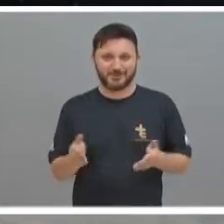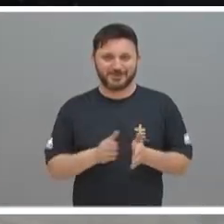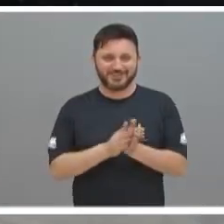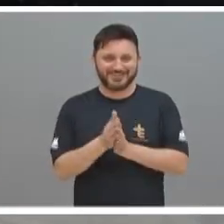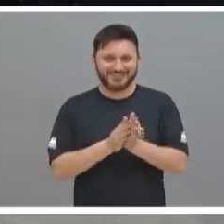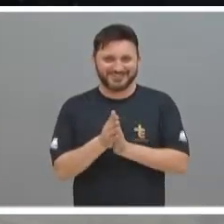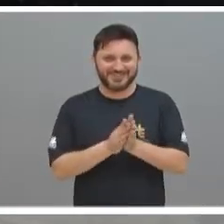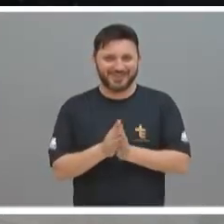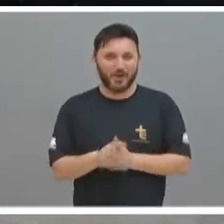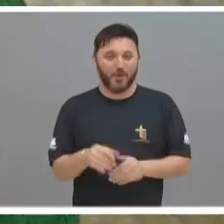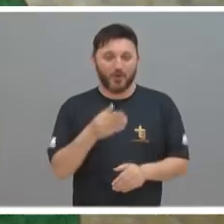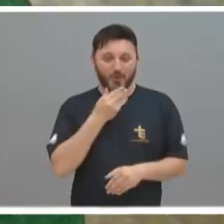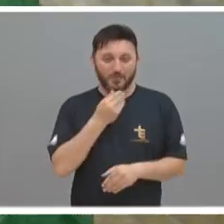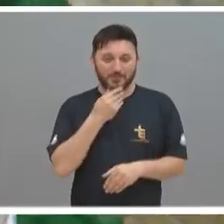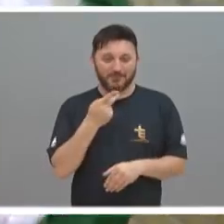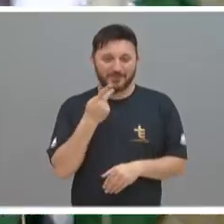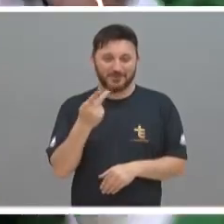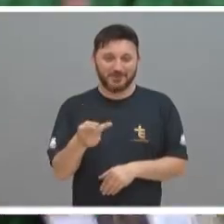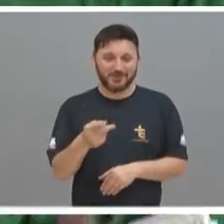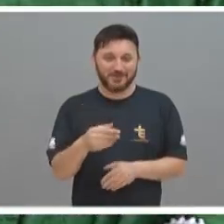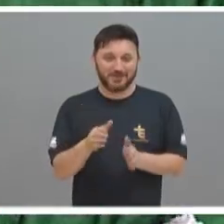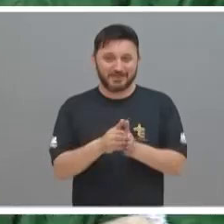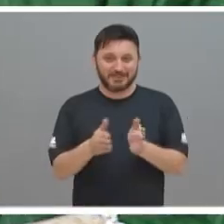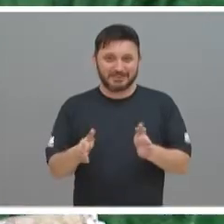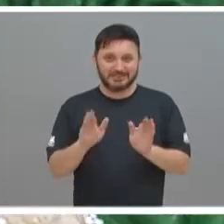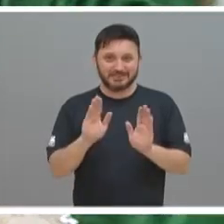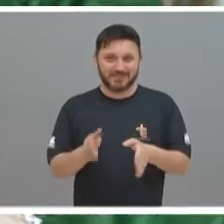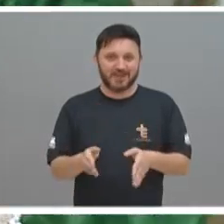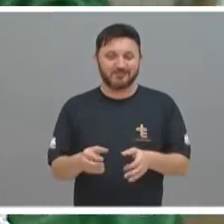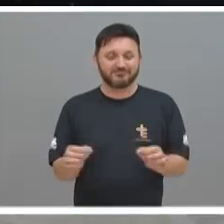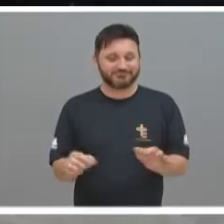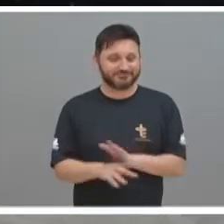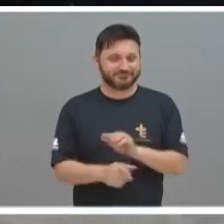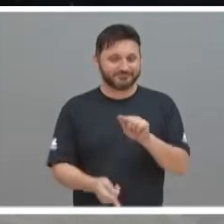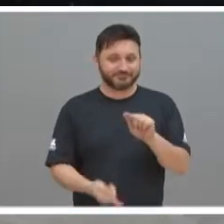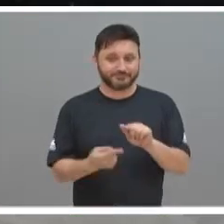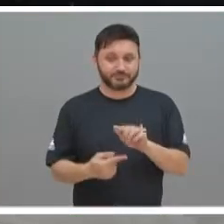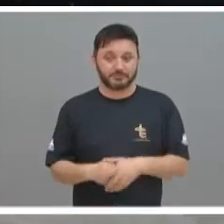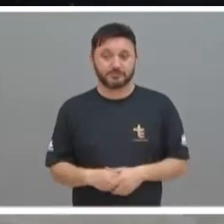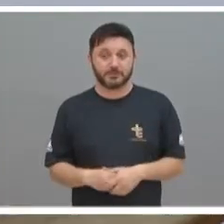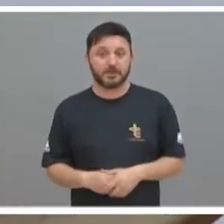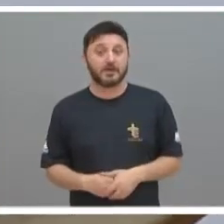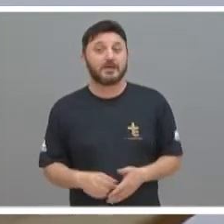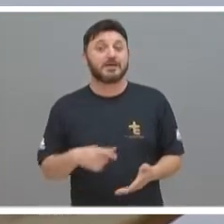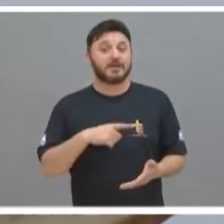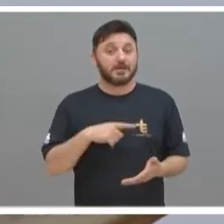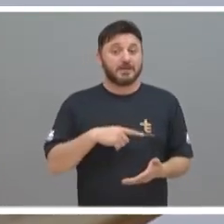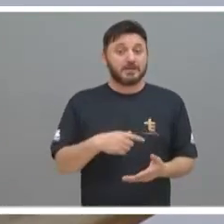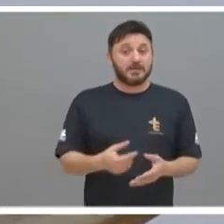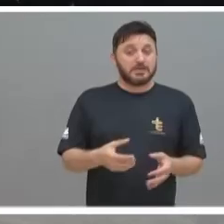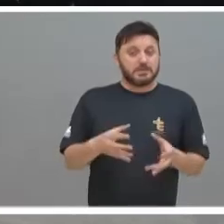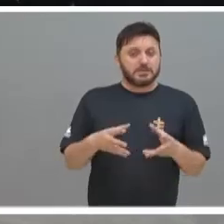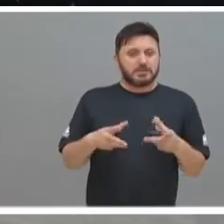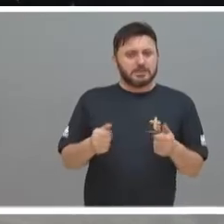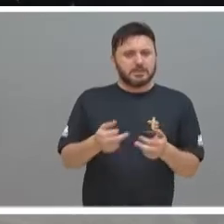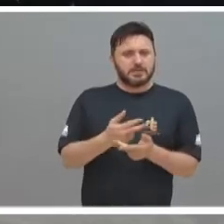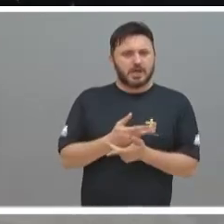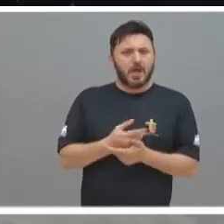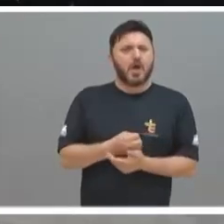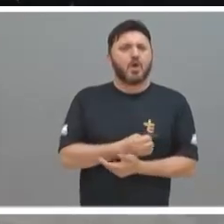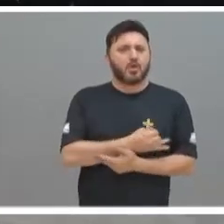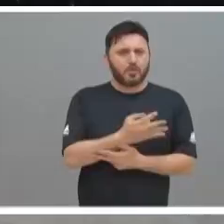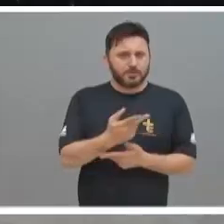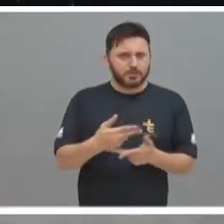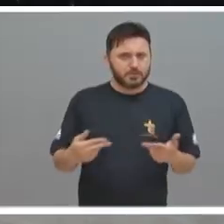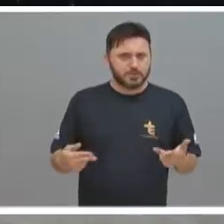E o Senhor diz, já vamos para a segunda leitura, então, há certos ditados, há certos comportamentos que são